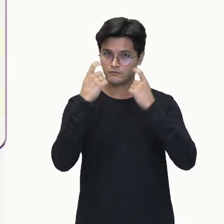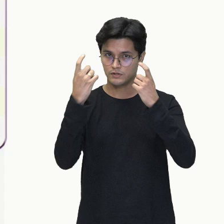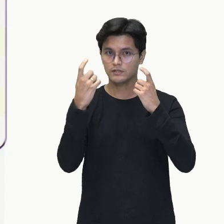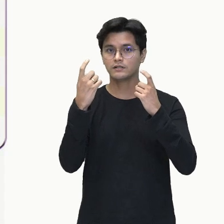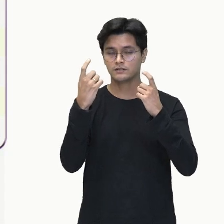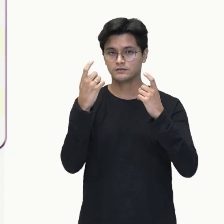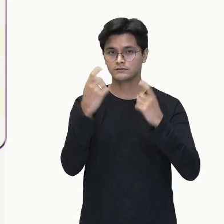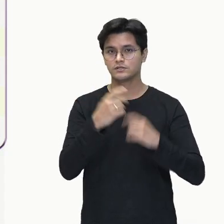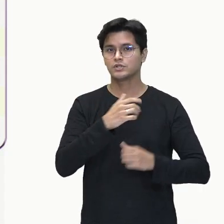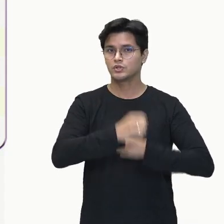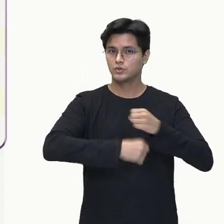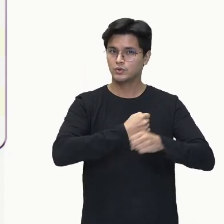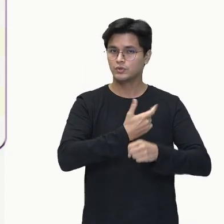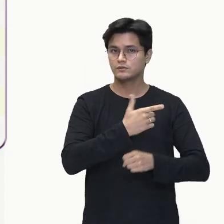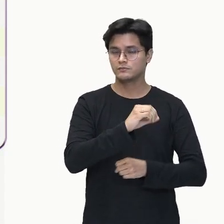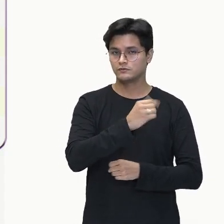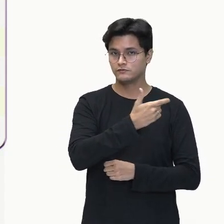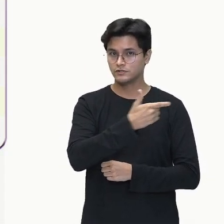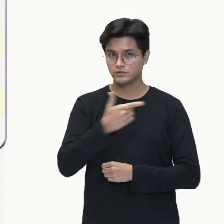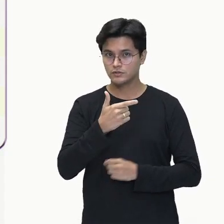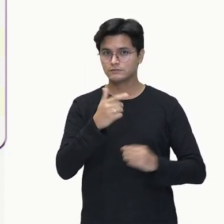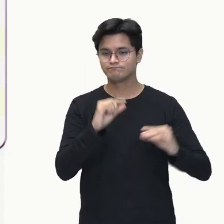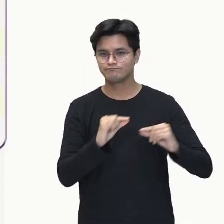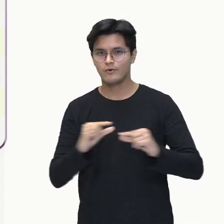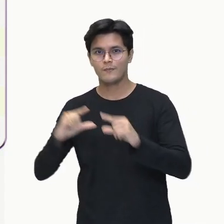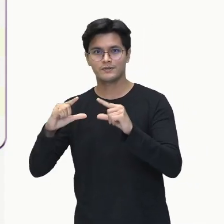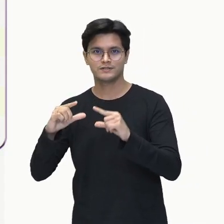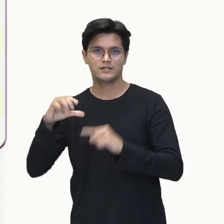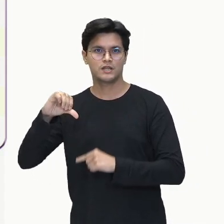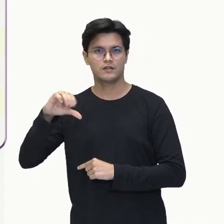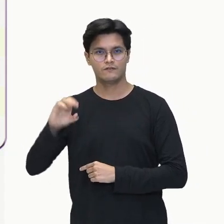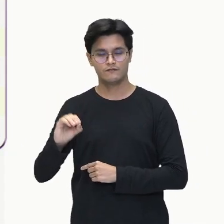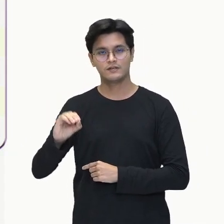de 2022, nós tivemos um aumento para 90,6,